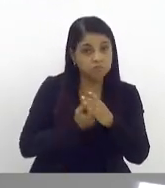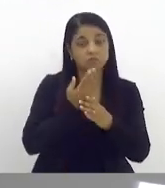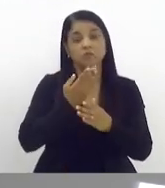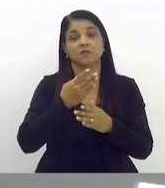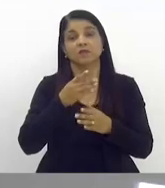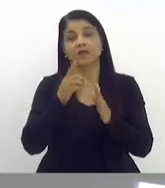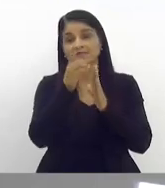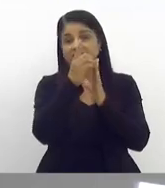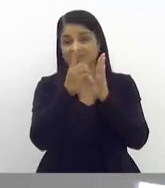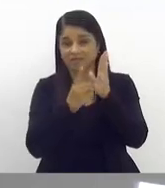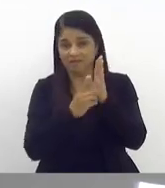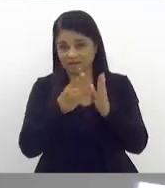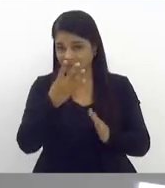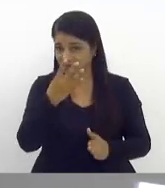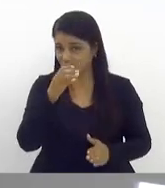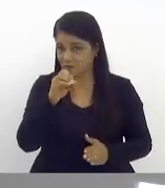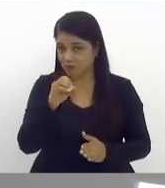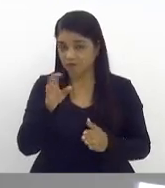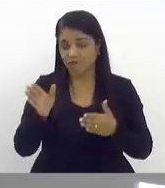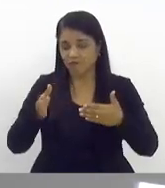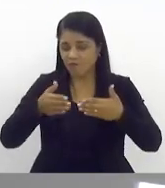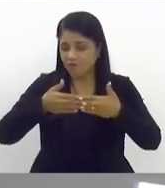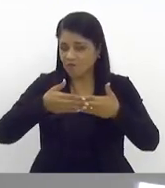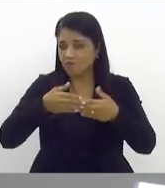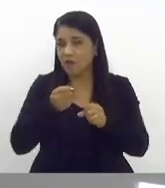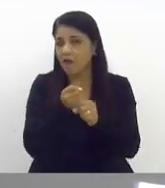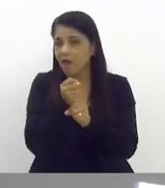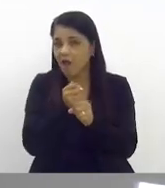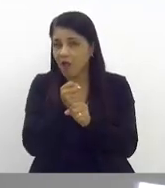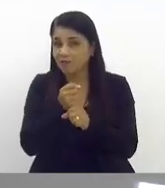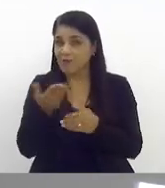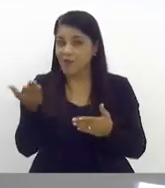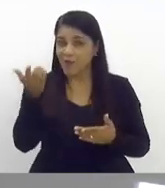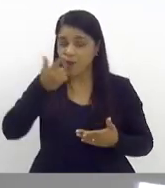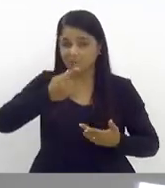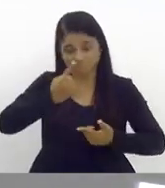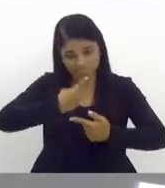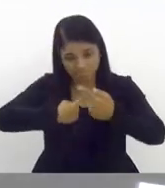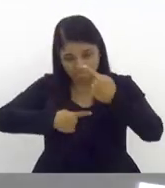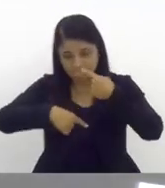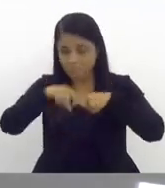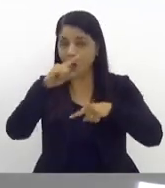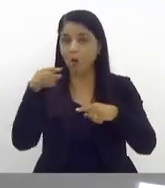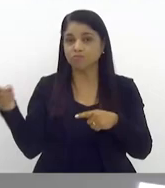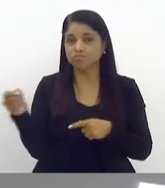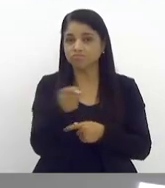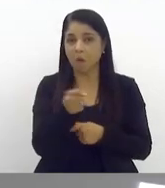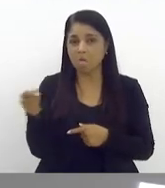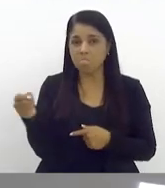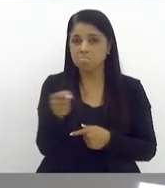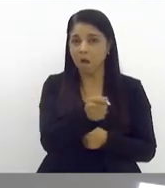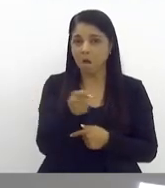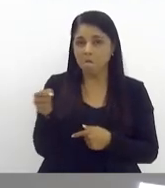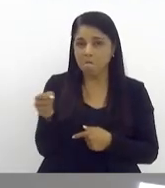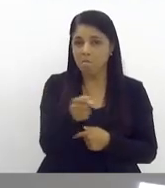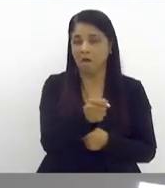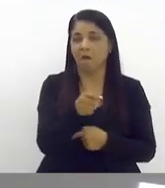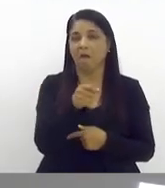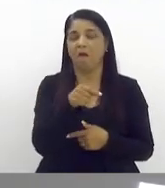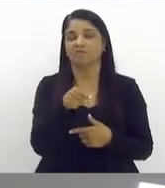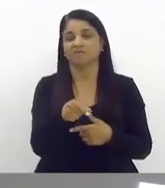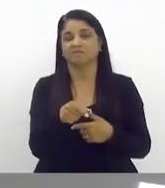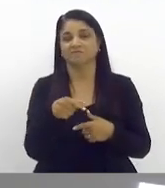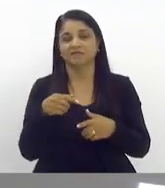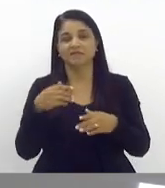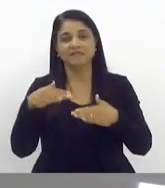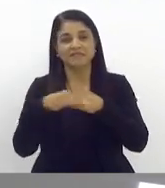Ele foi recuperado e está gerando centenas de empregos diretos na cidade de Niterói. É um